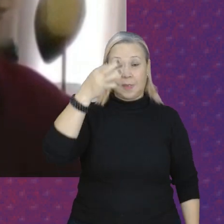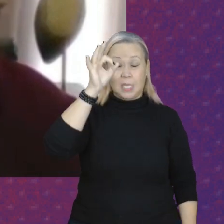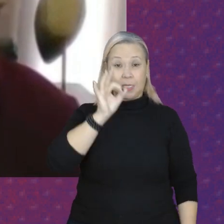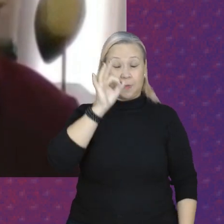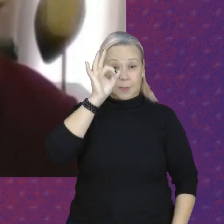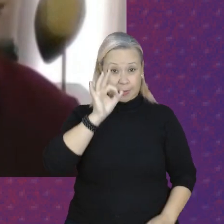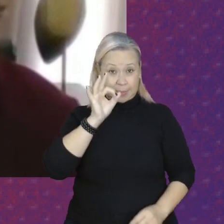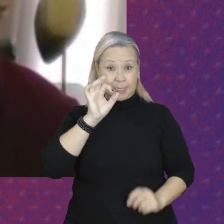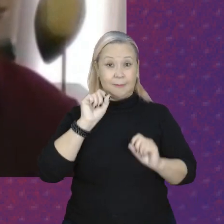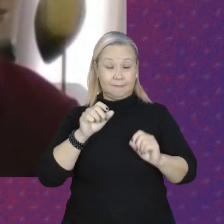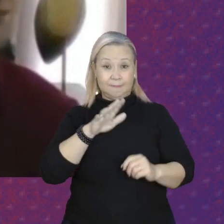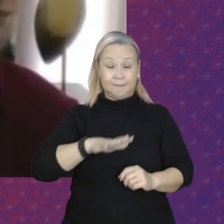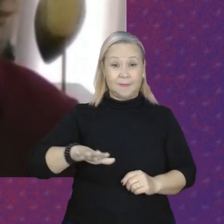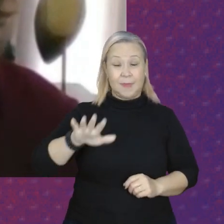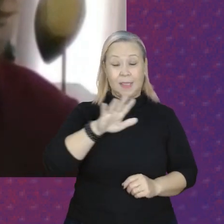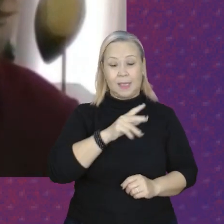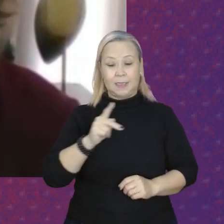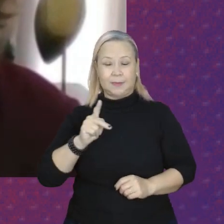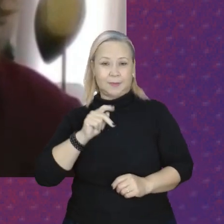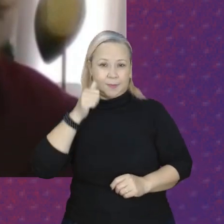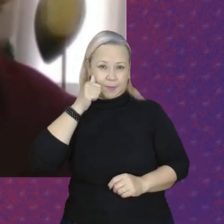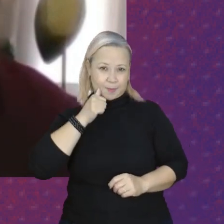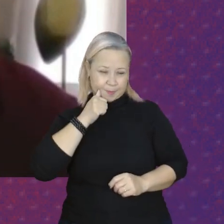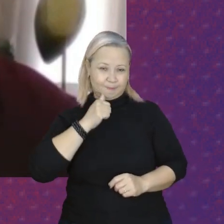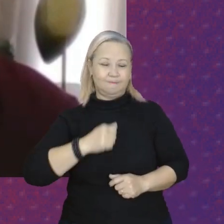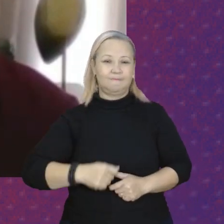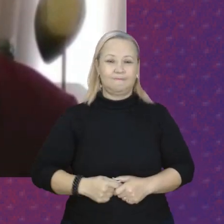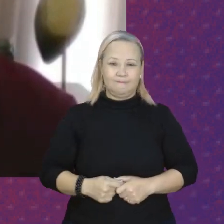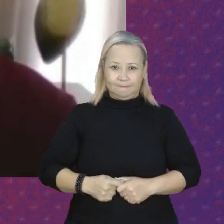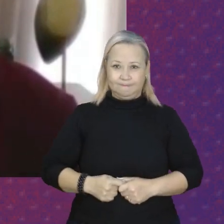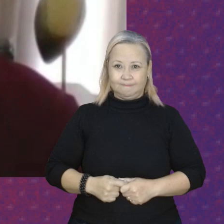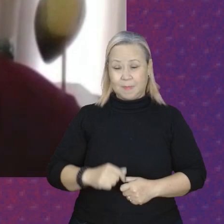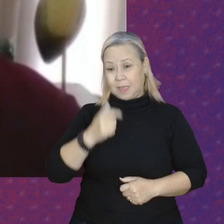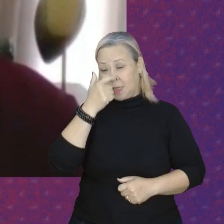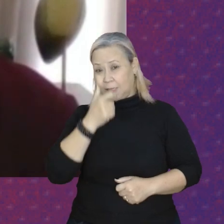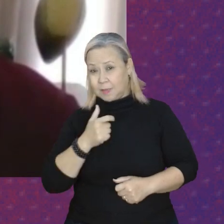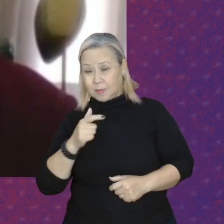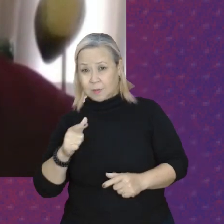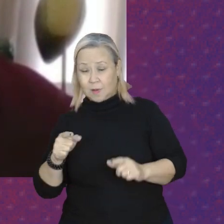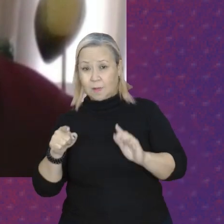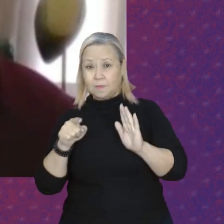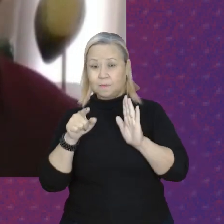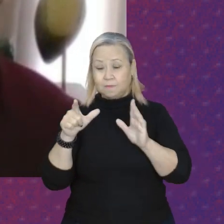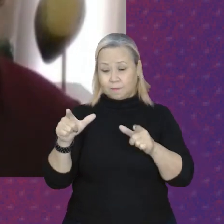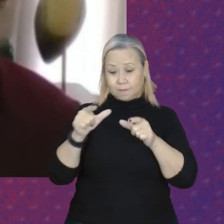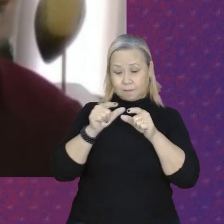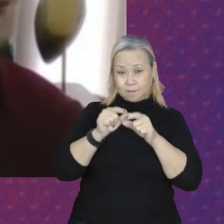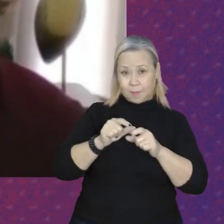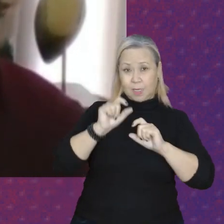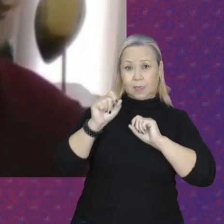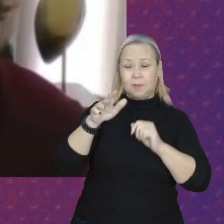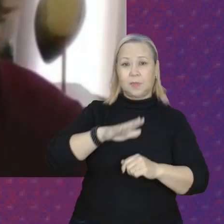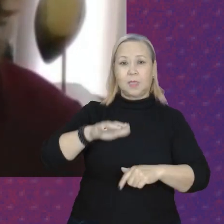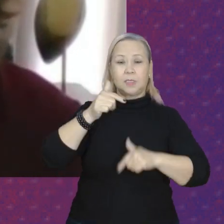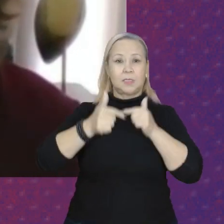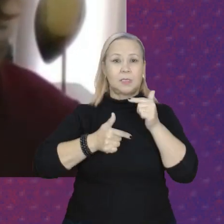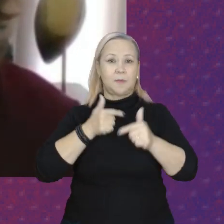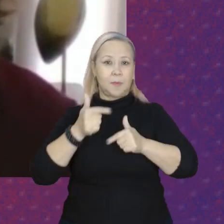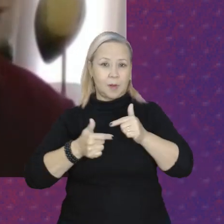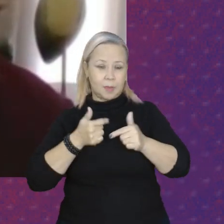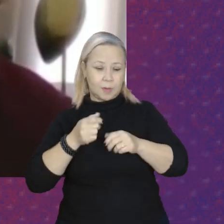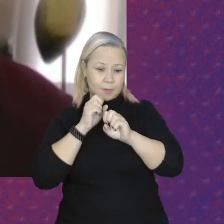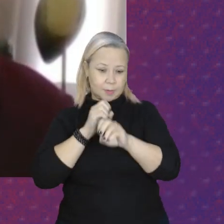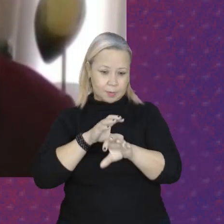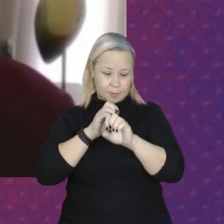83% entre as professoras. E somos um pouco menos do que isto entre as trabalhadoras em